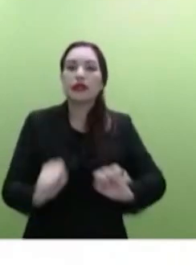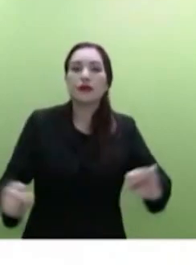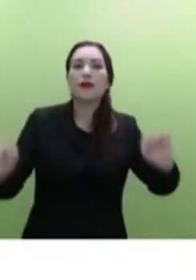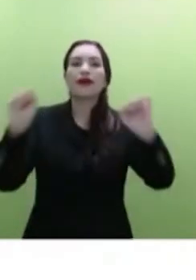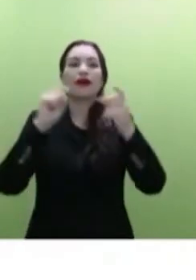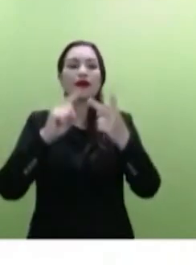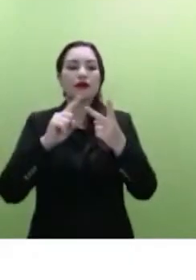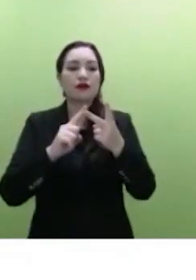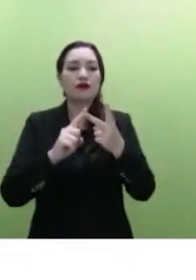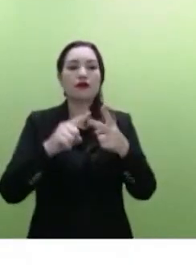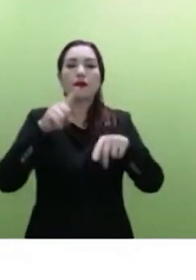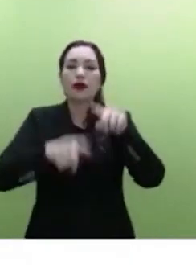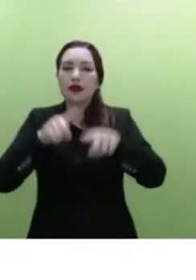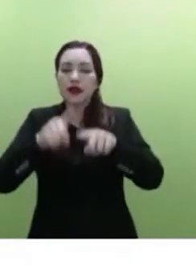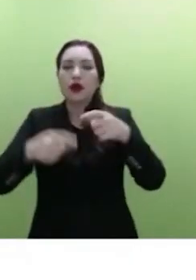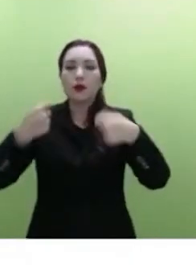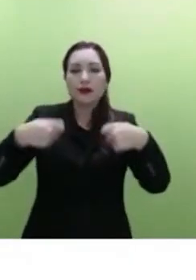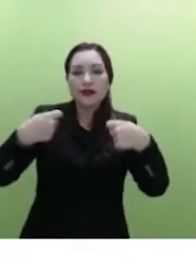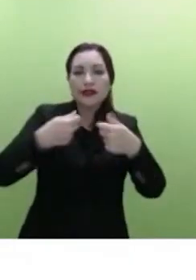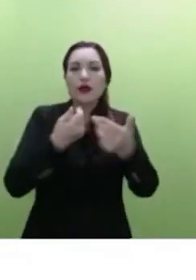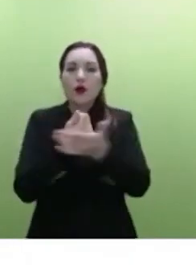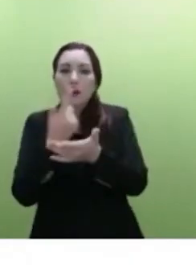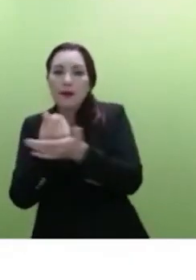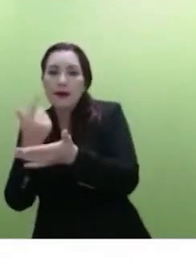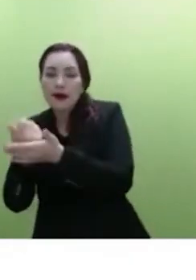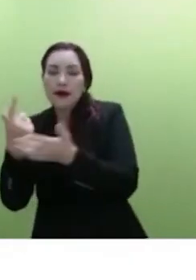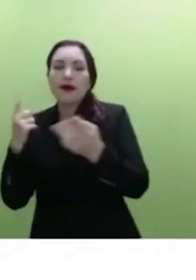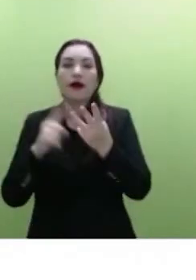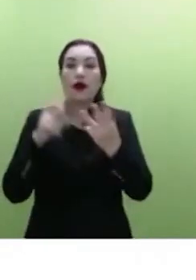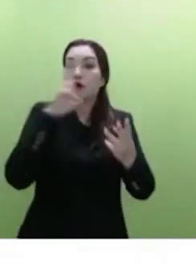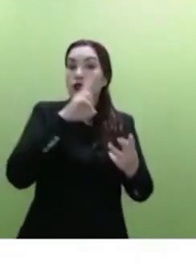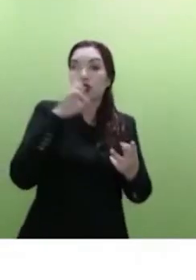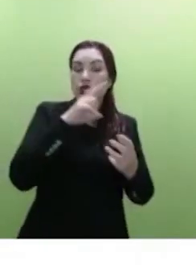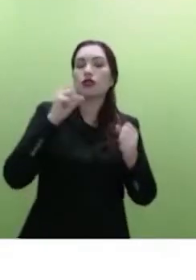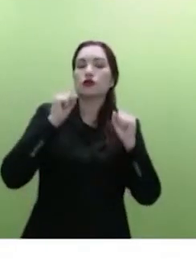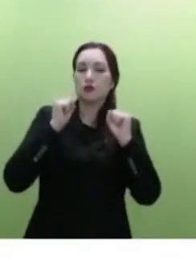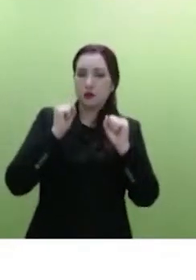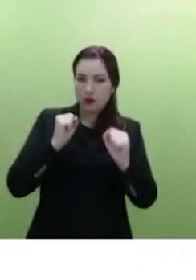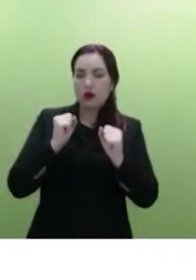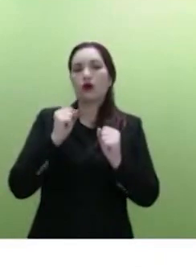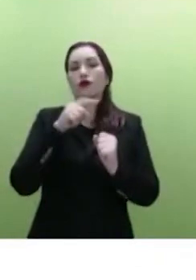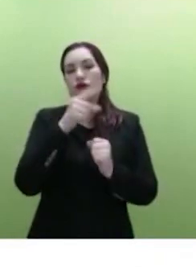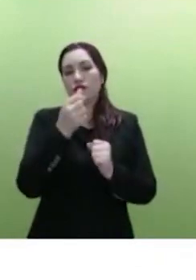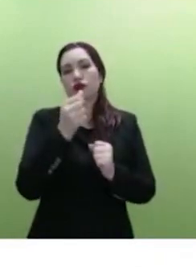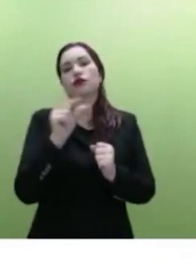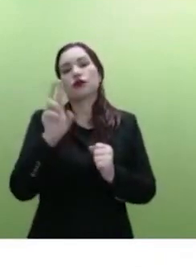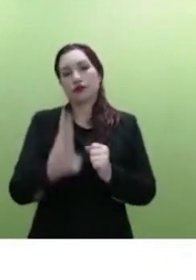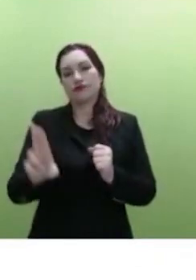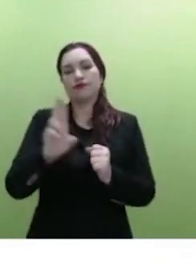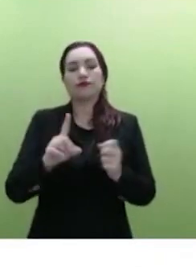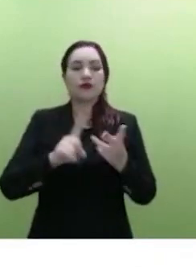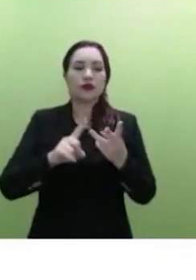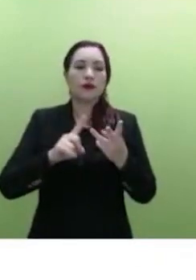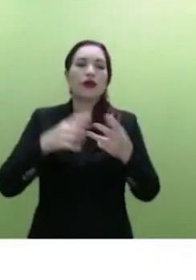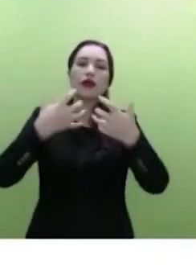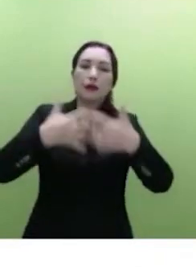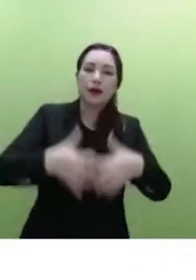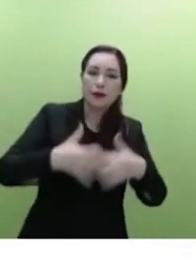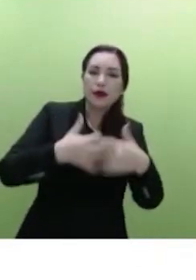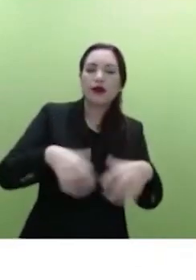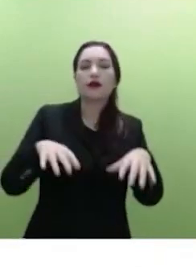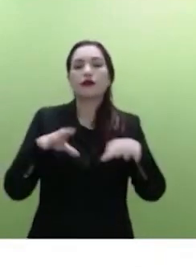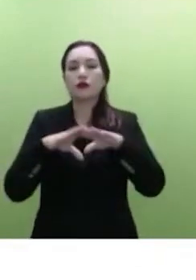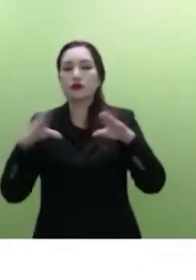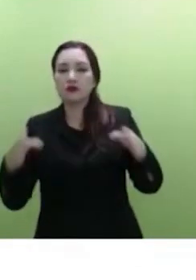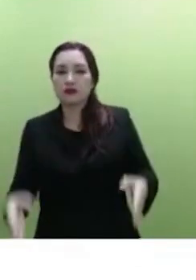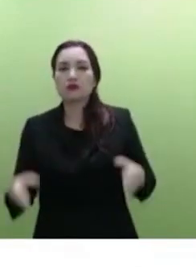materiais de consumo o que for necessário urgentemente lá na ponta e até a aquisição de equipamentos de imobiliário